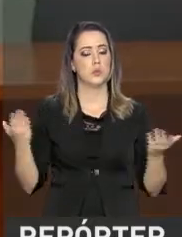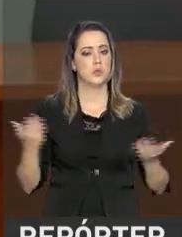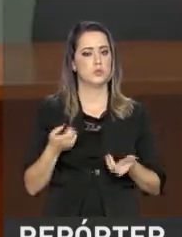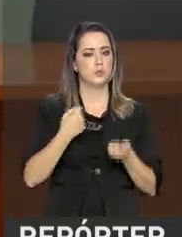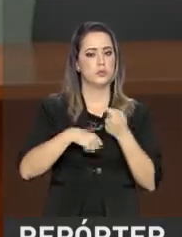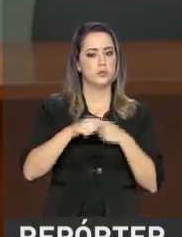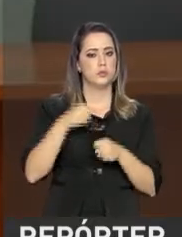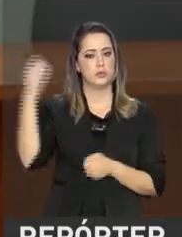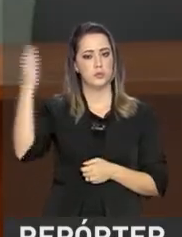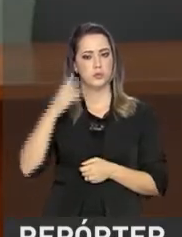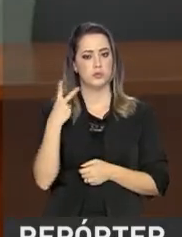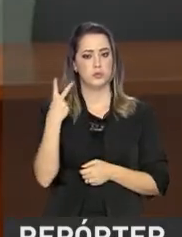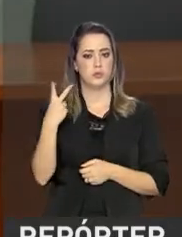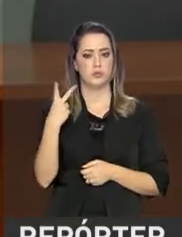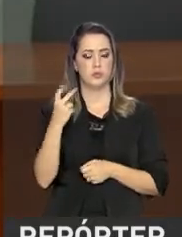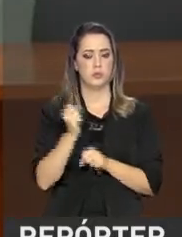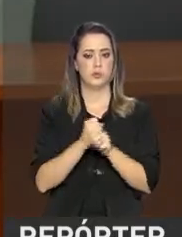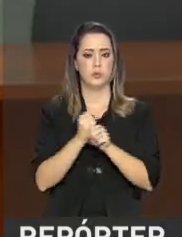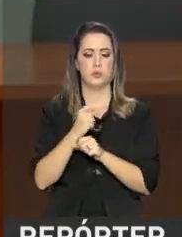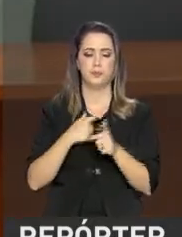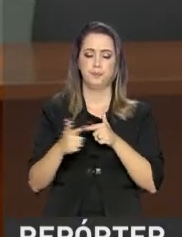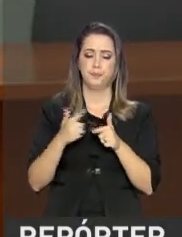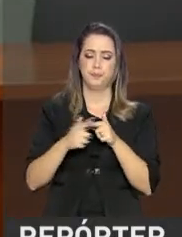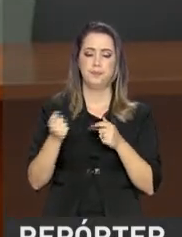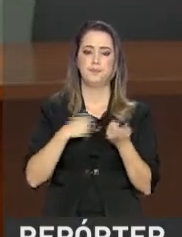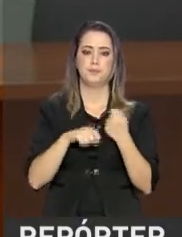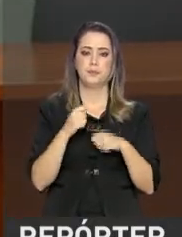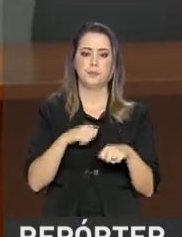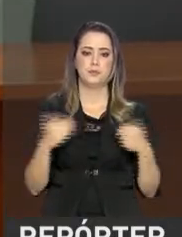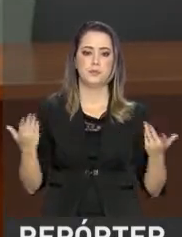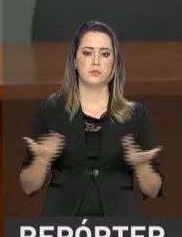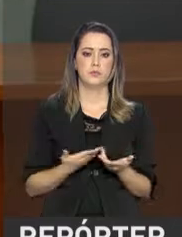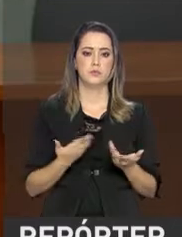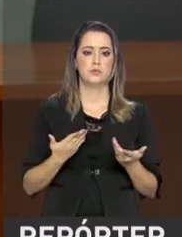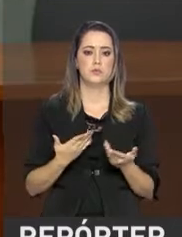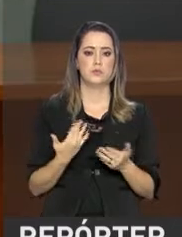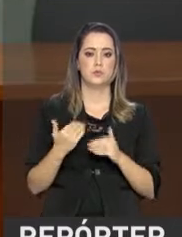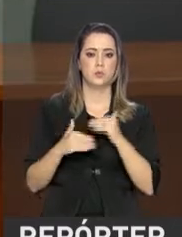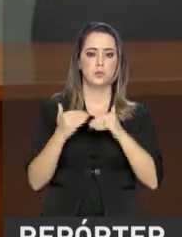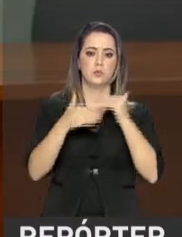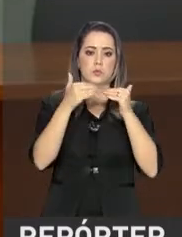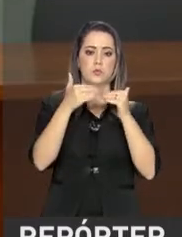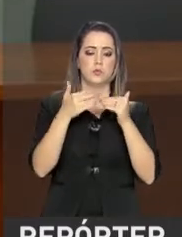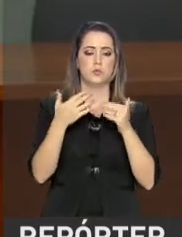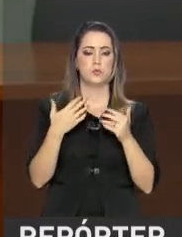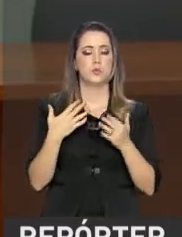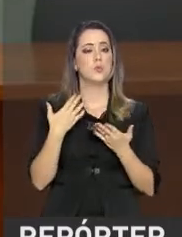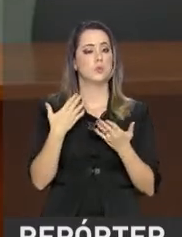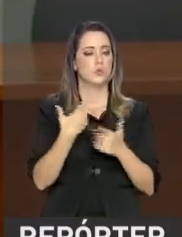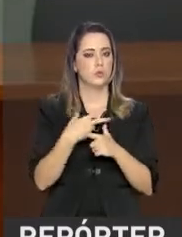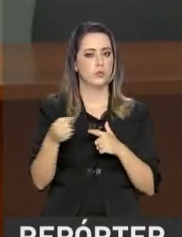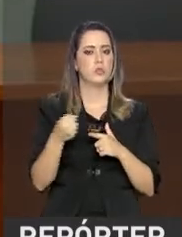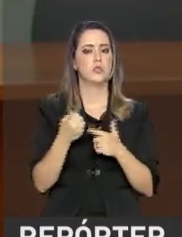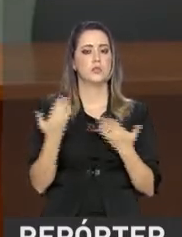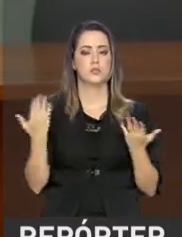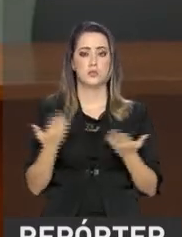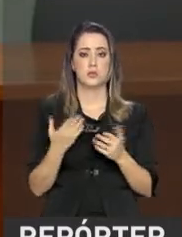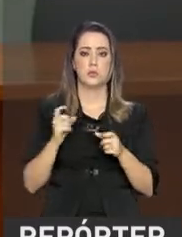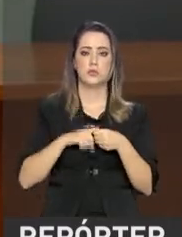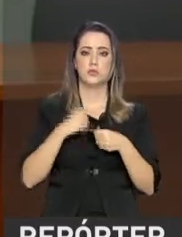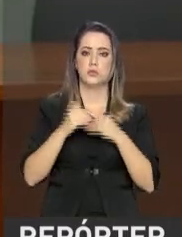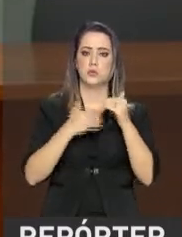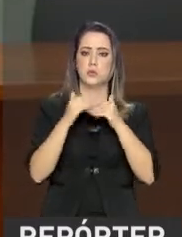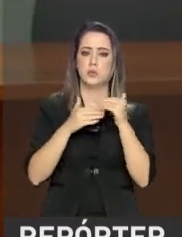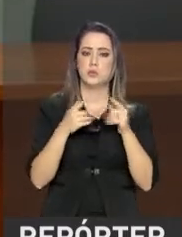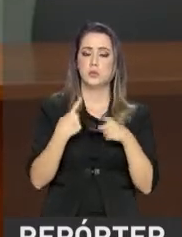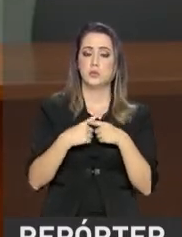depois de dois anos de uma forte crise econômica é estás a saiu da sua recessão voltou a crescer um passado